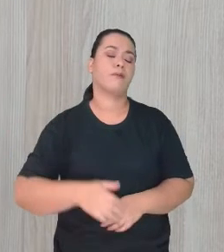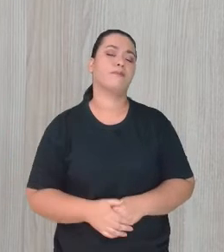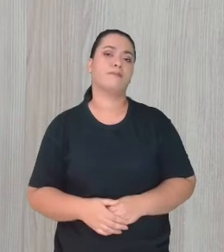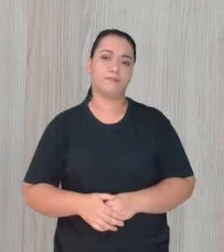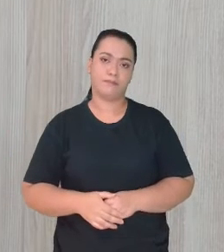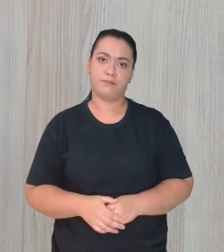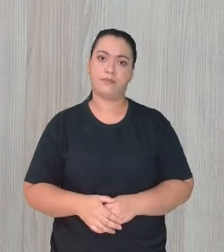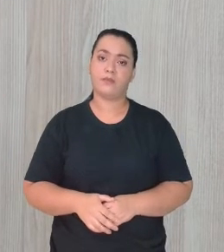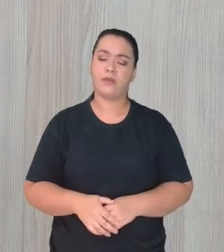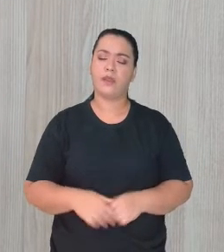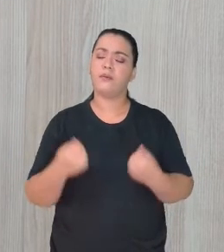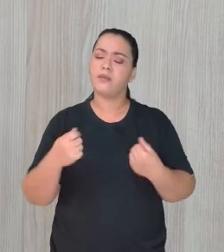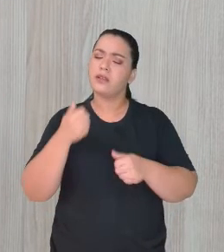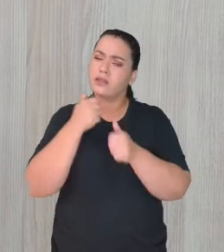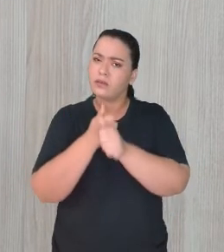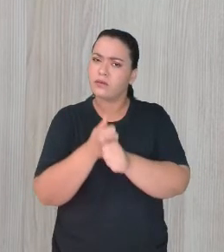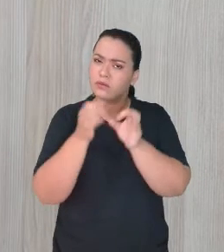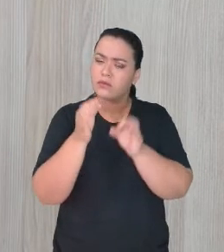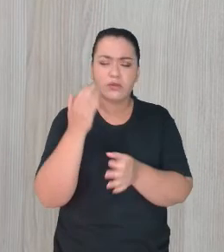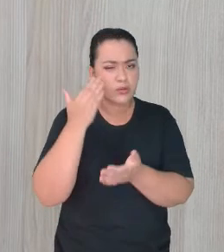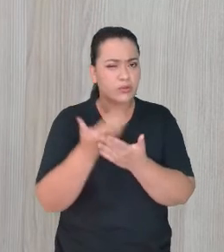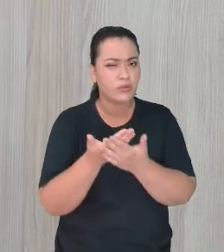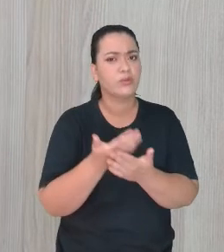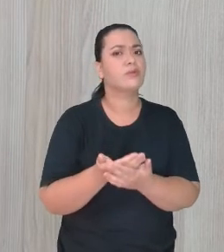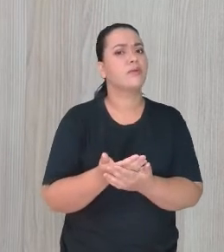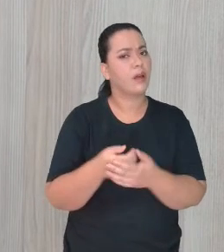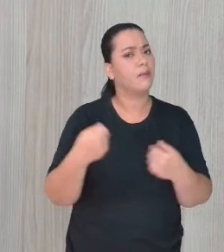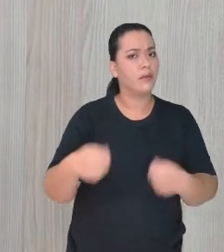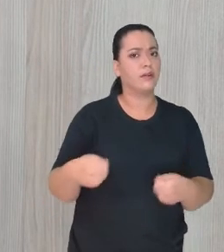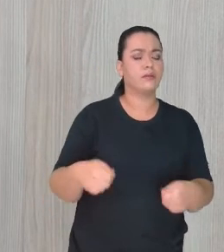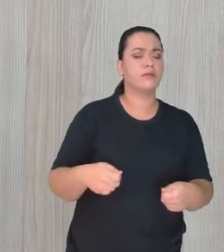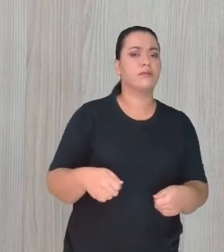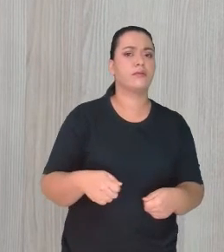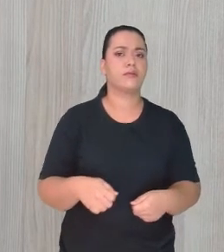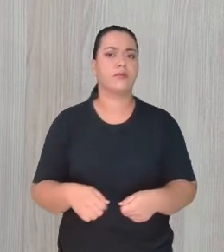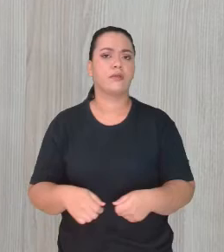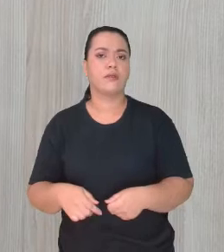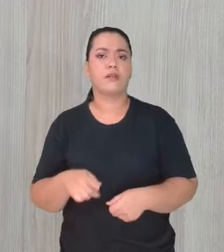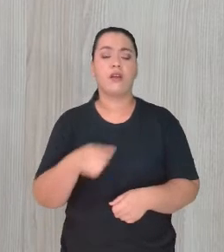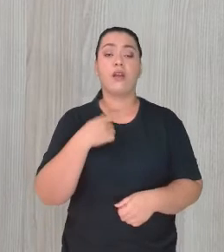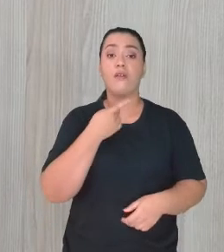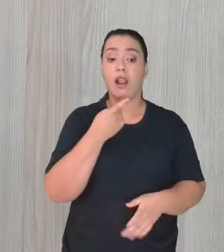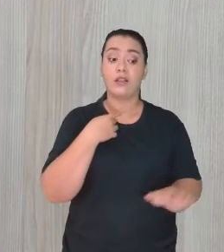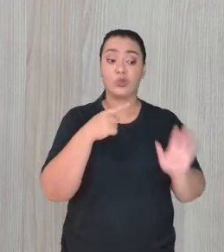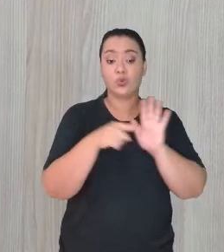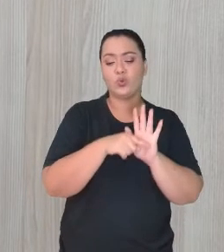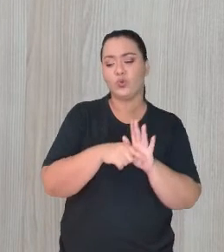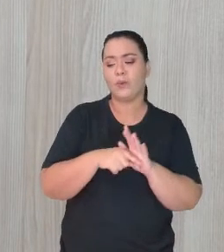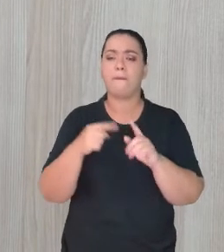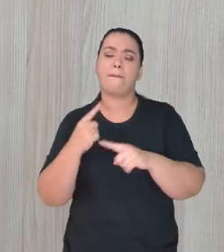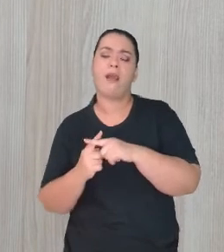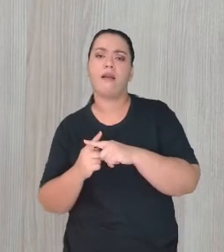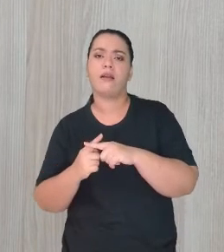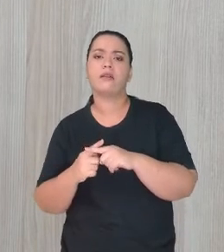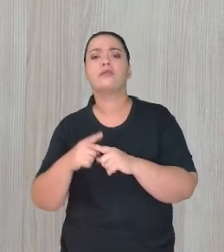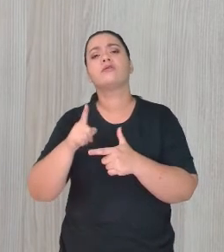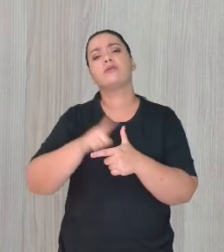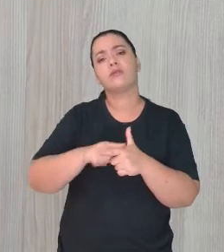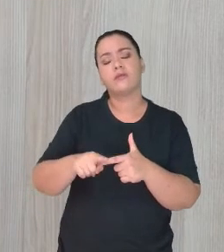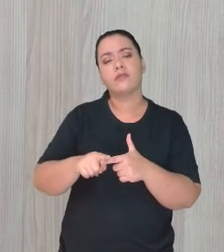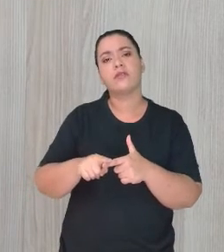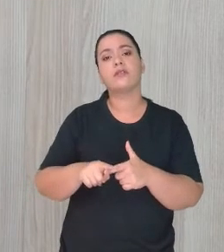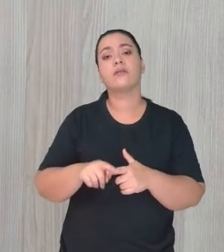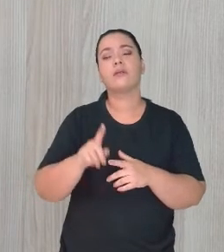Então, fique acompanhando direitinho, porque é necessário. Cada vez que ele diga, eu vou subtrair tanto, eu vou somar tanto, eu vou dividir por